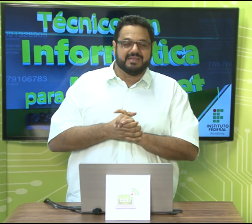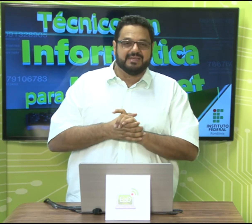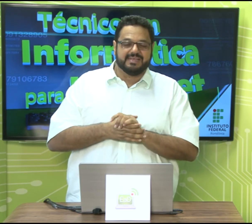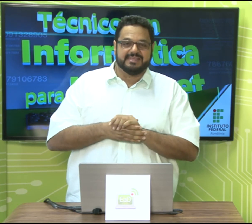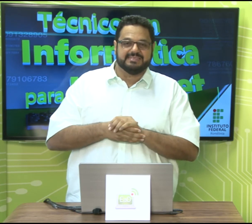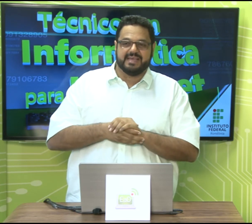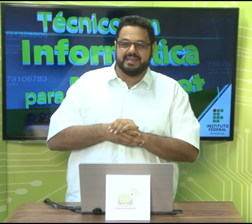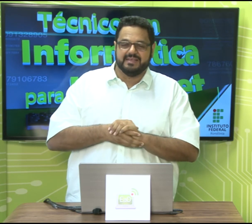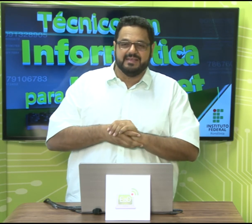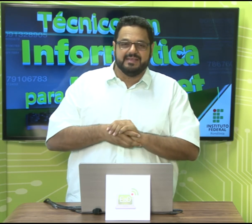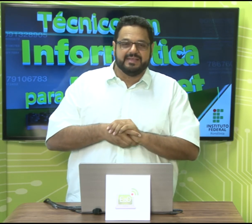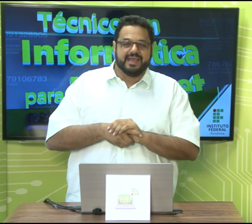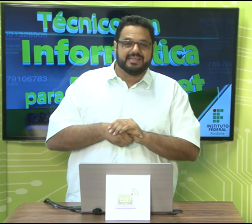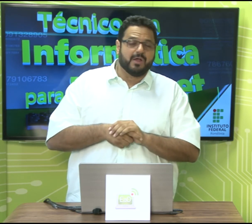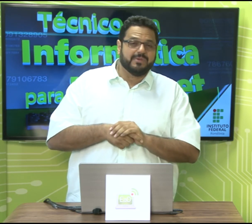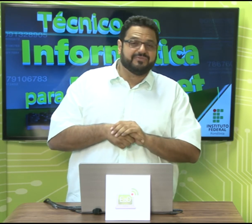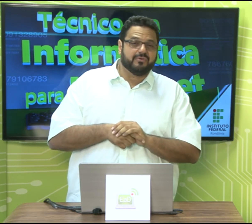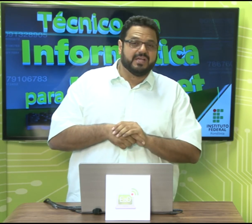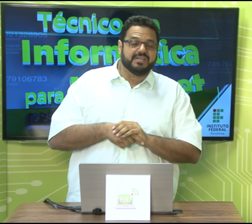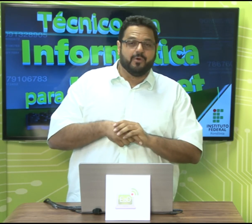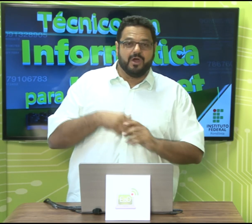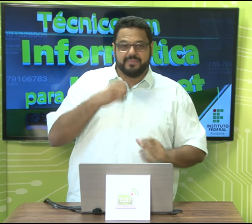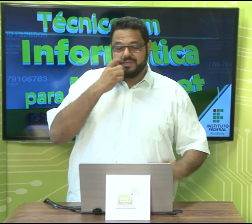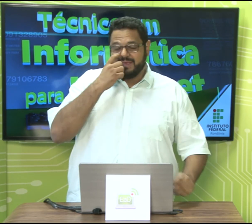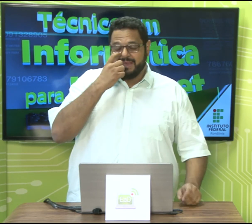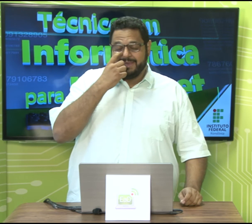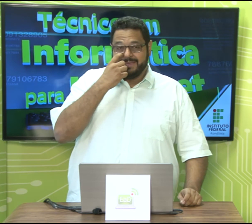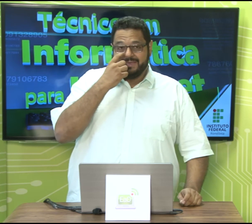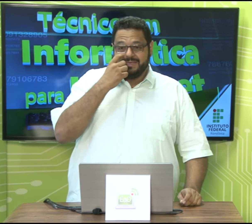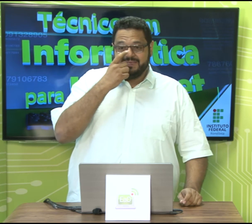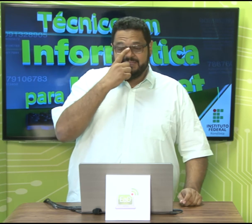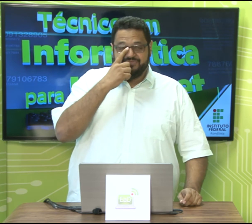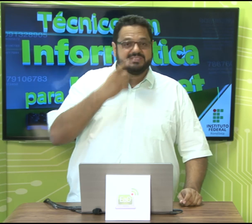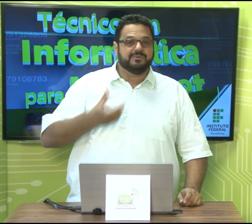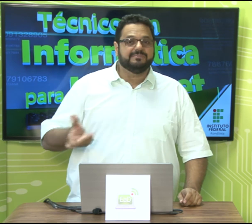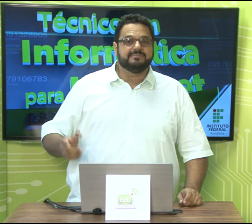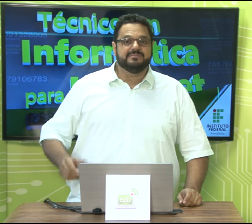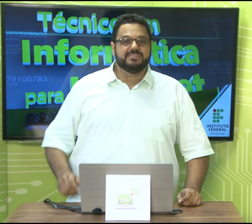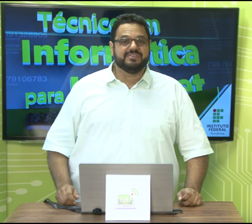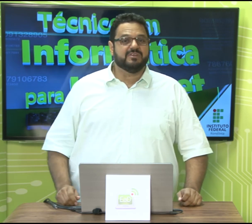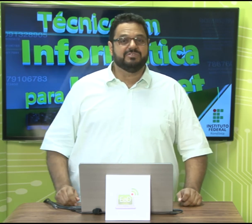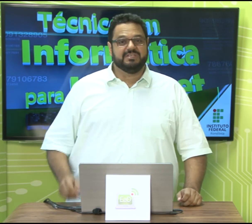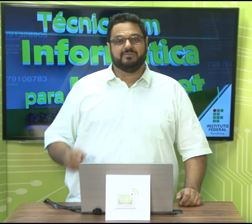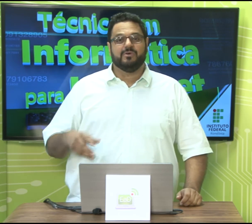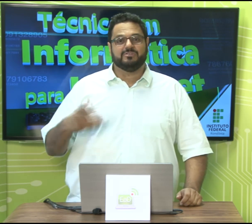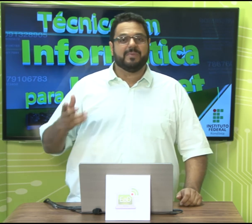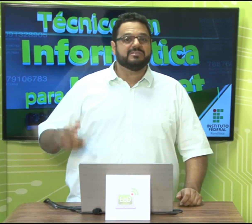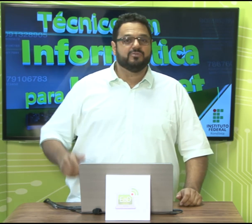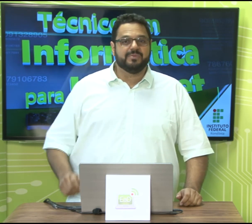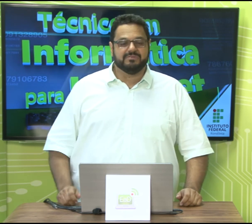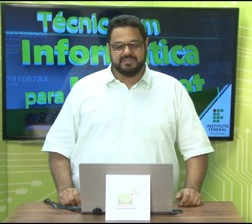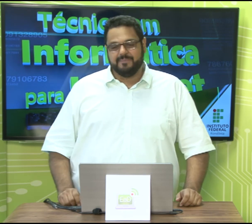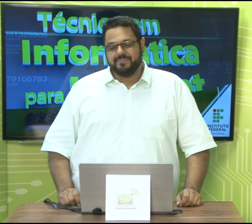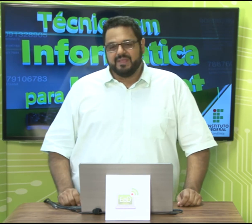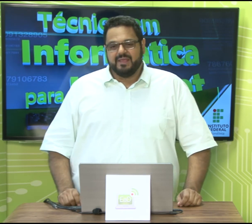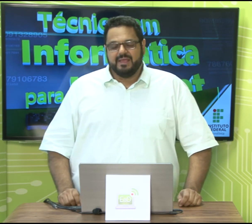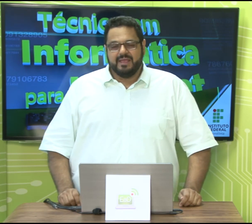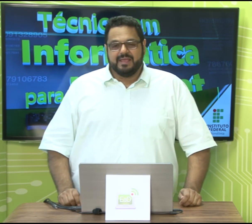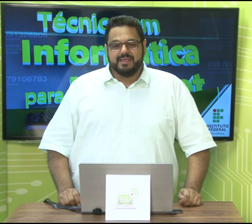anos, está na 5ª série, e ela está com uma dificuldade enorme em divisão de 2 ou mais números,